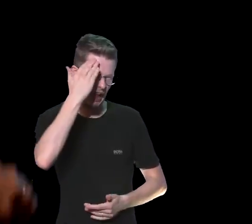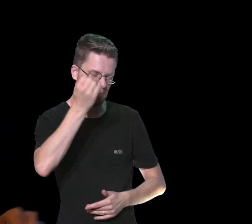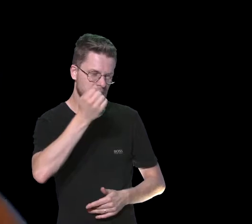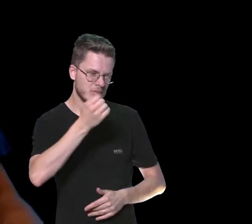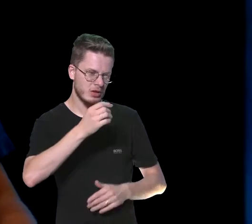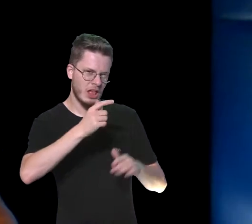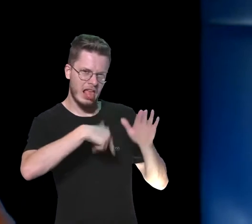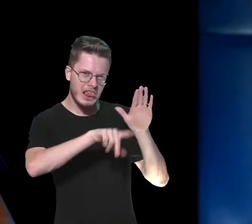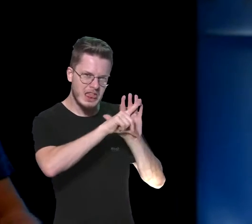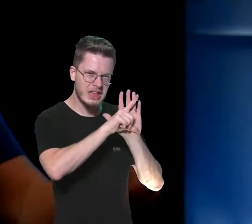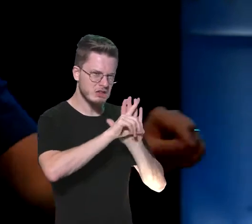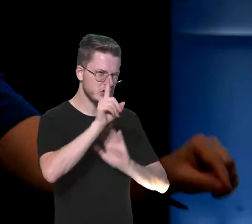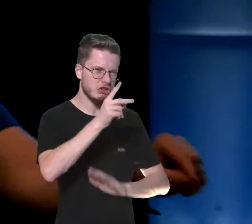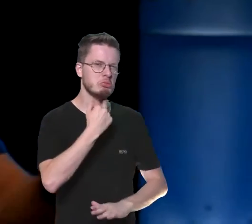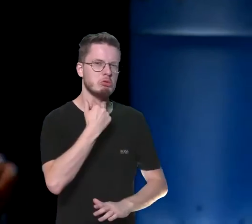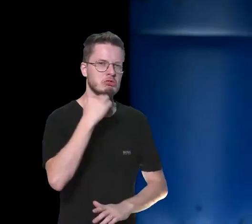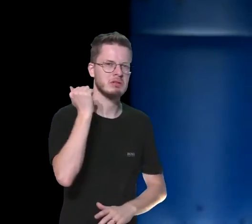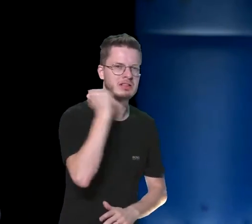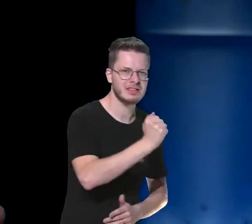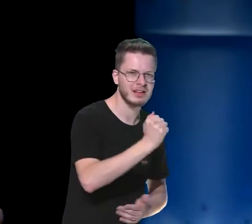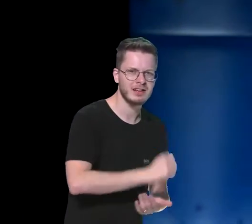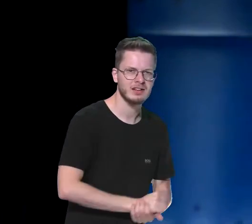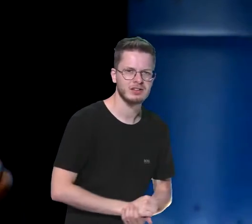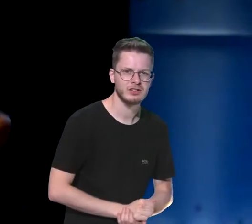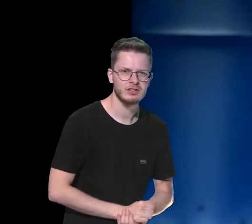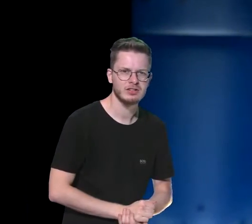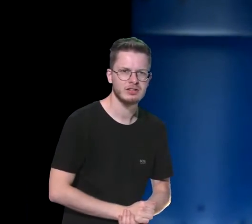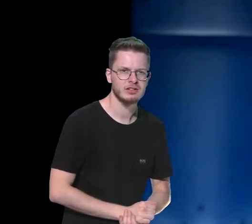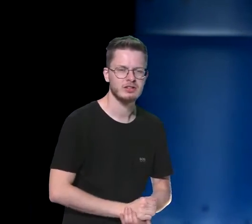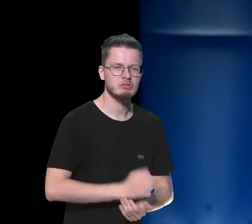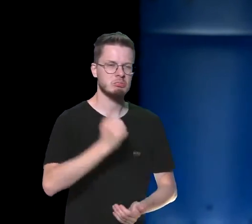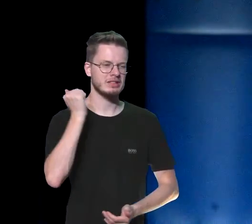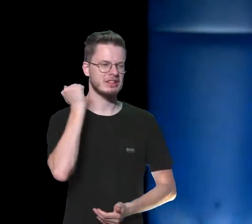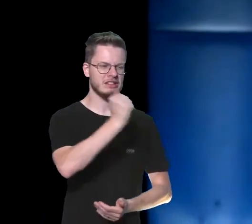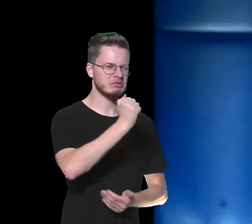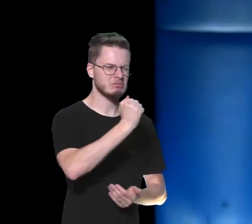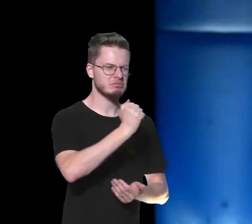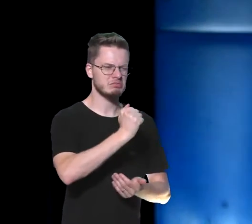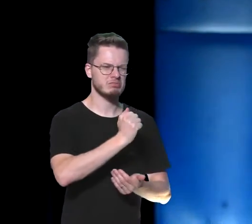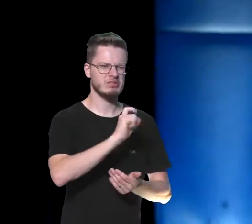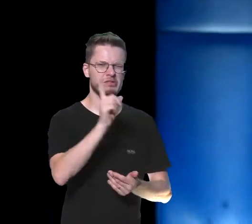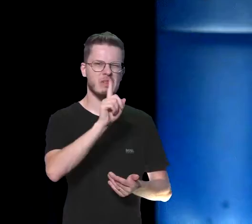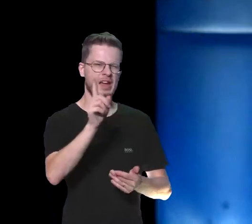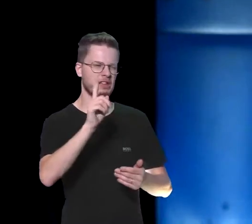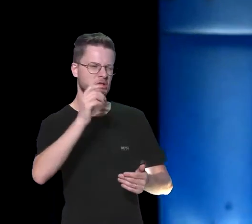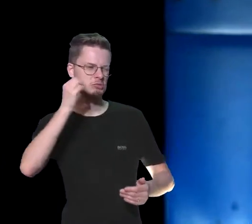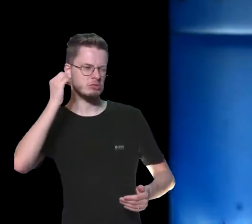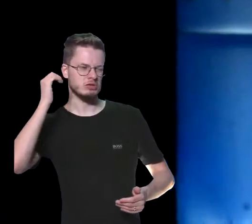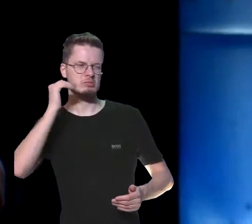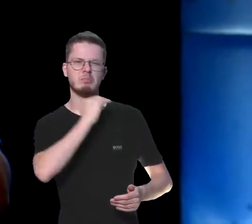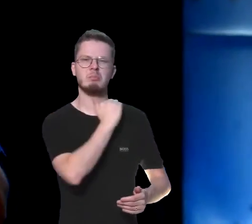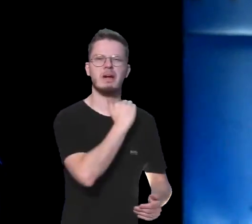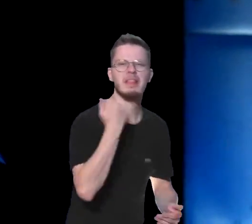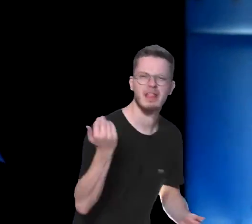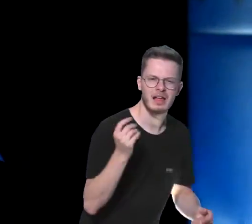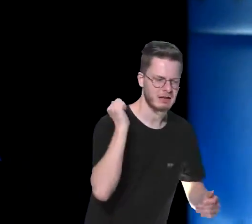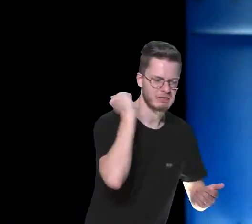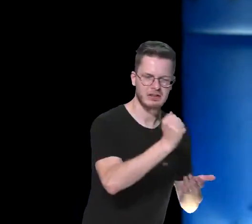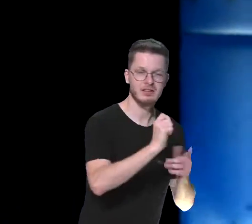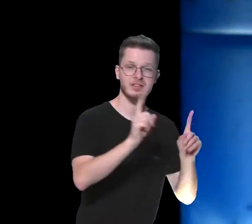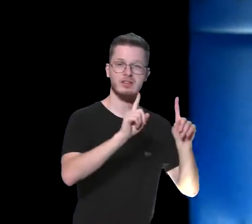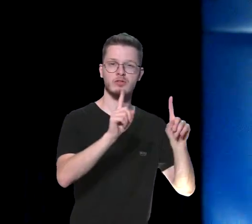começa quando você comete o assassinato a alguém. O não matarás começa no momento em que você